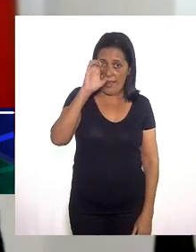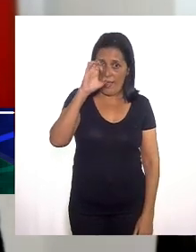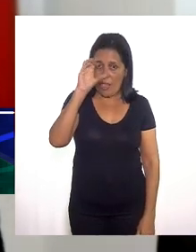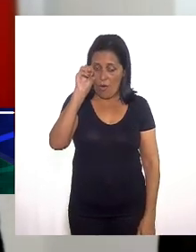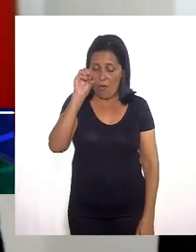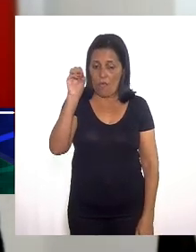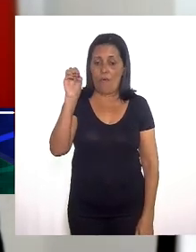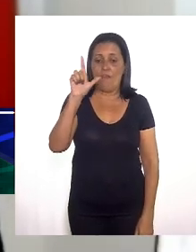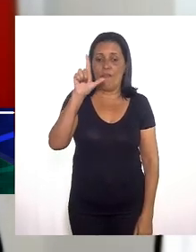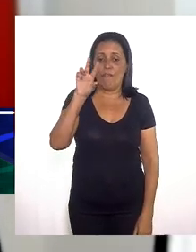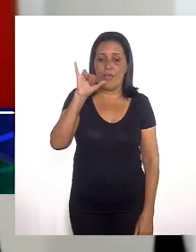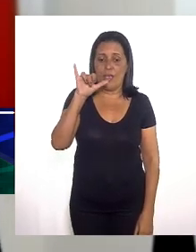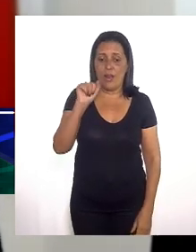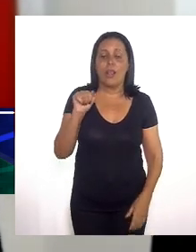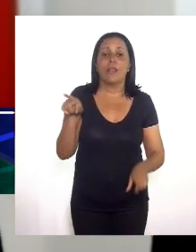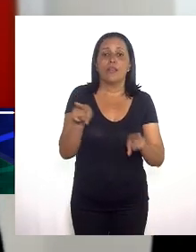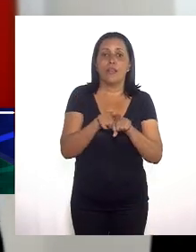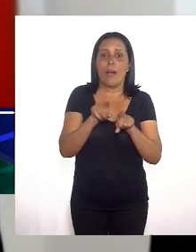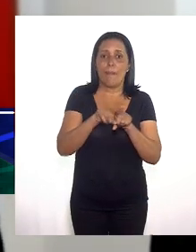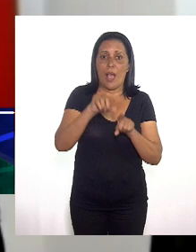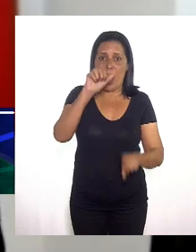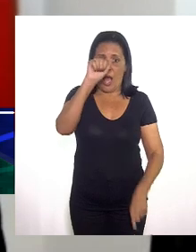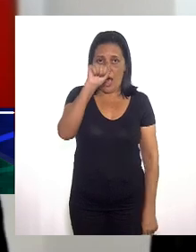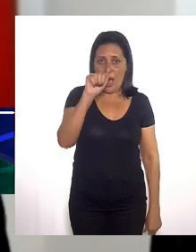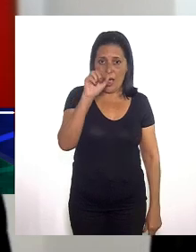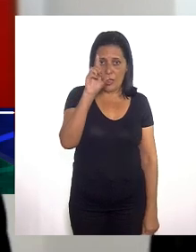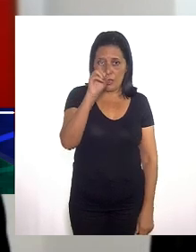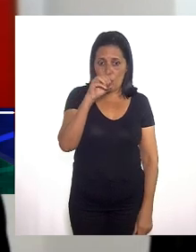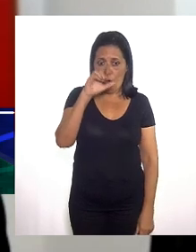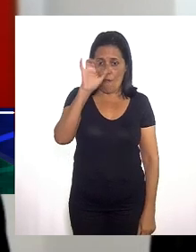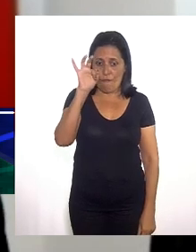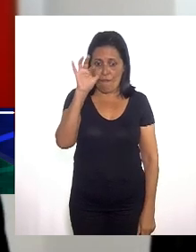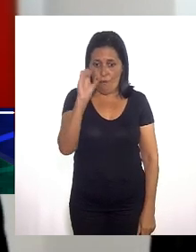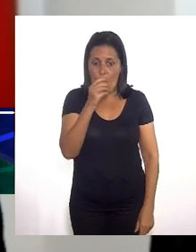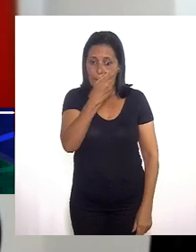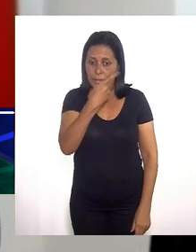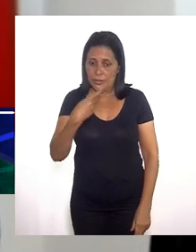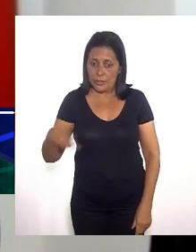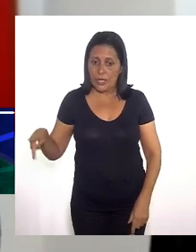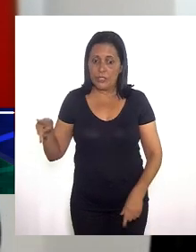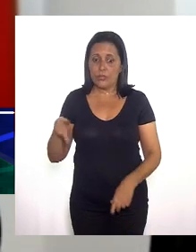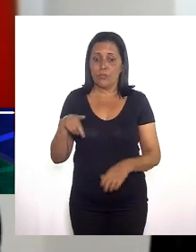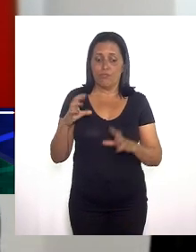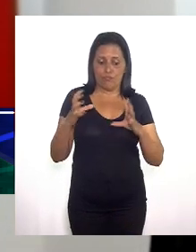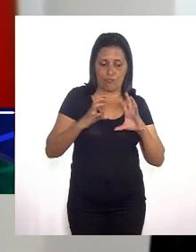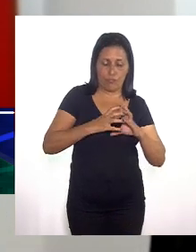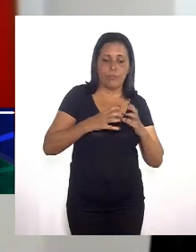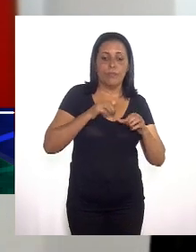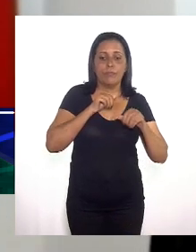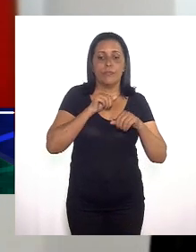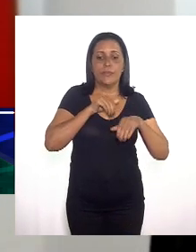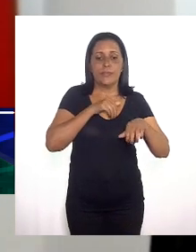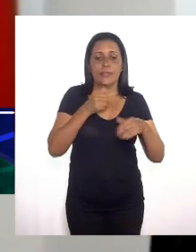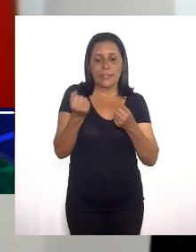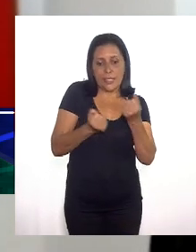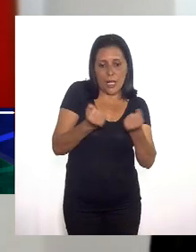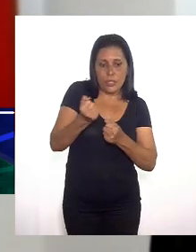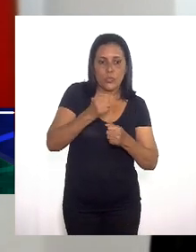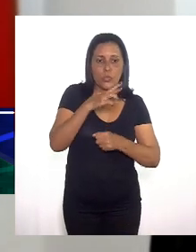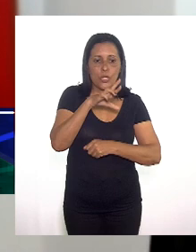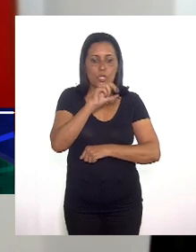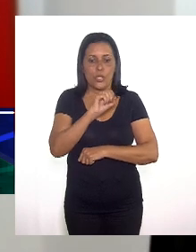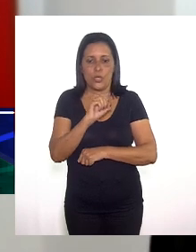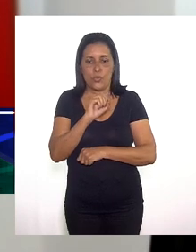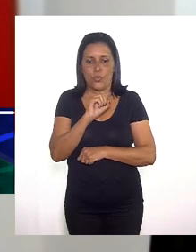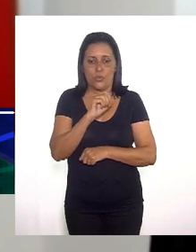ao doutor Adolfo Konder, homem de Carvalho Filho, presidente do Departamento de Trânsito do Estado do Rio de Janeiro. Presidente de pareceres das comissões de normas internas